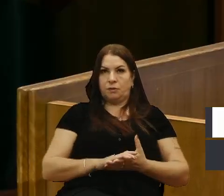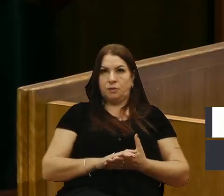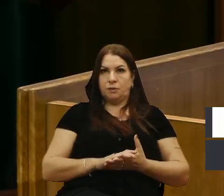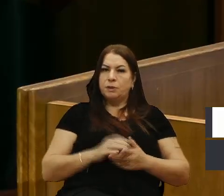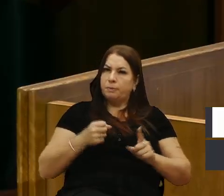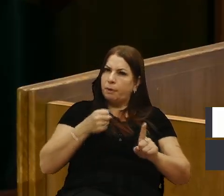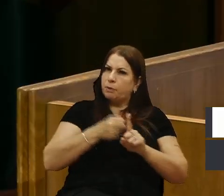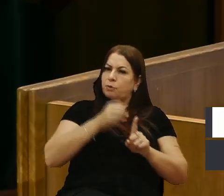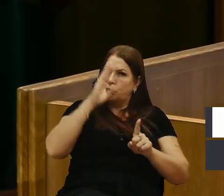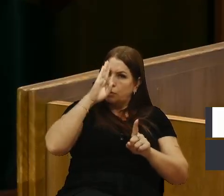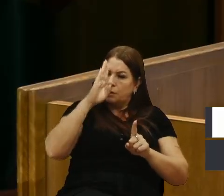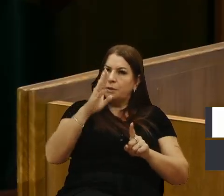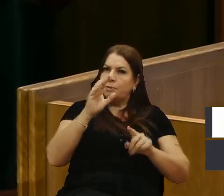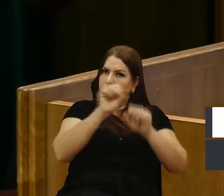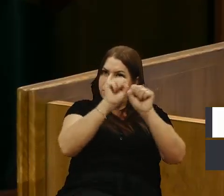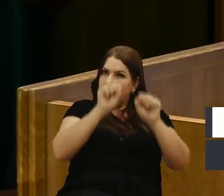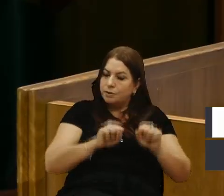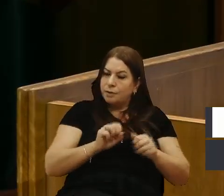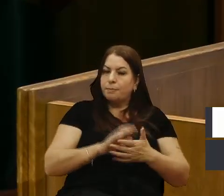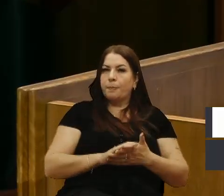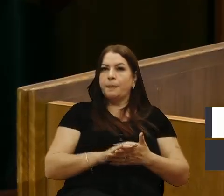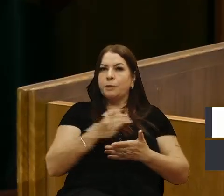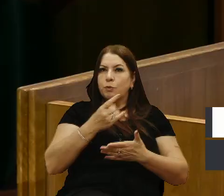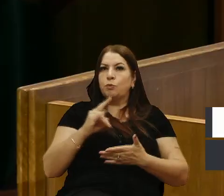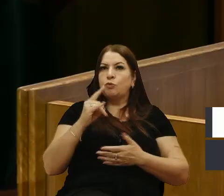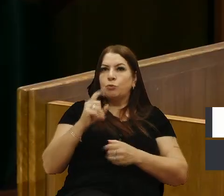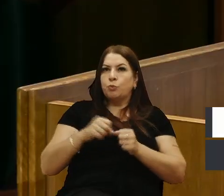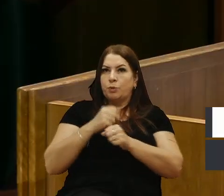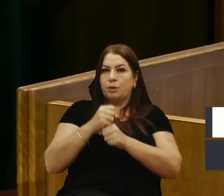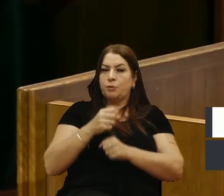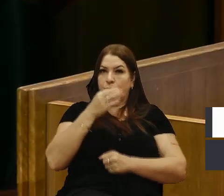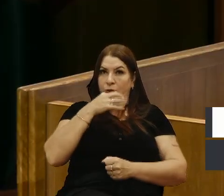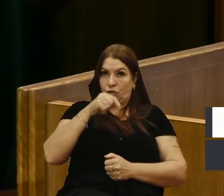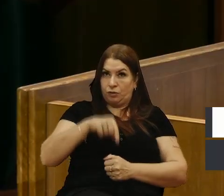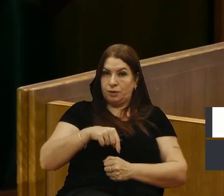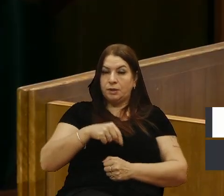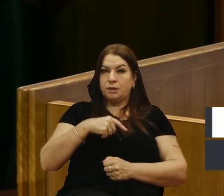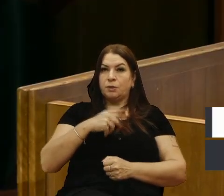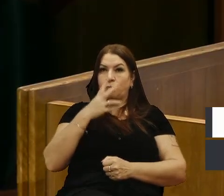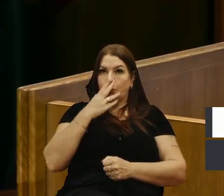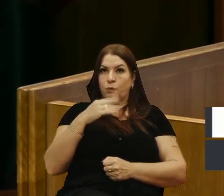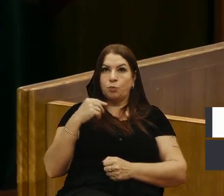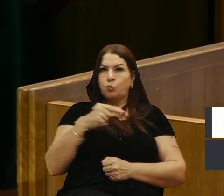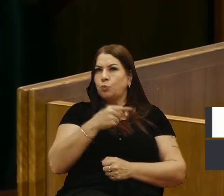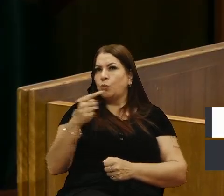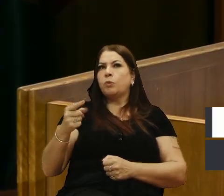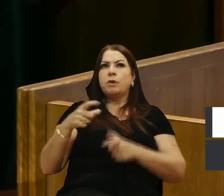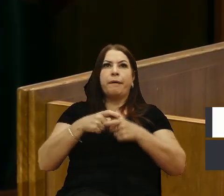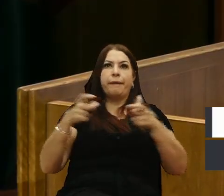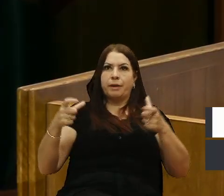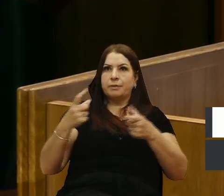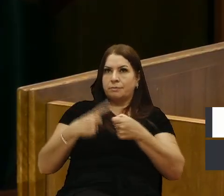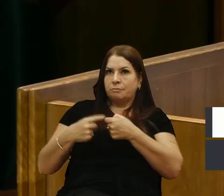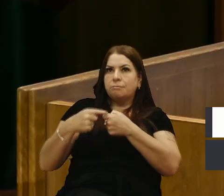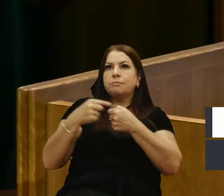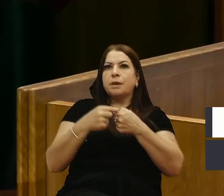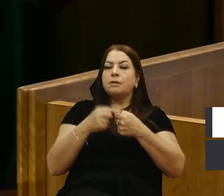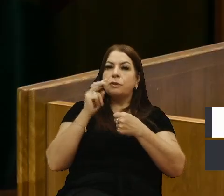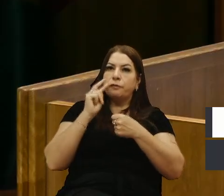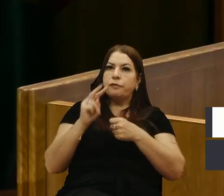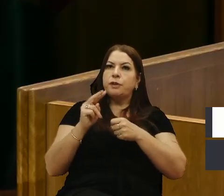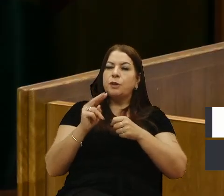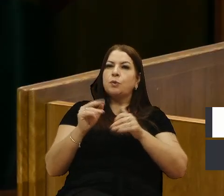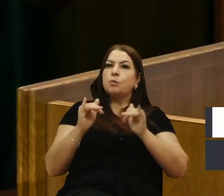impactou diretamente o sistema. Nos últimos anos, Caxias, assim como tantos outros grandes centros urbanos, viu o